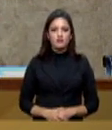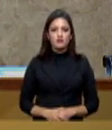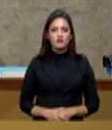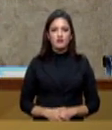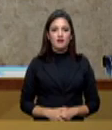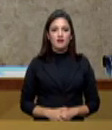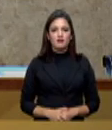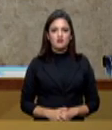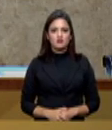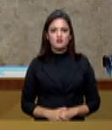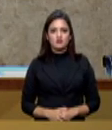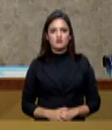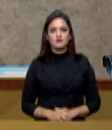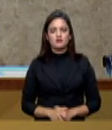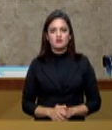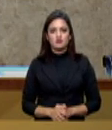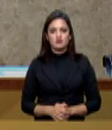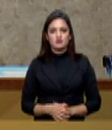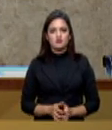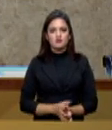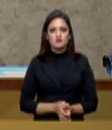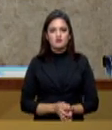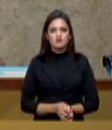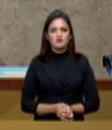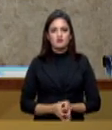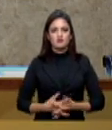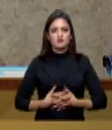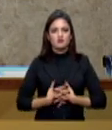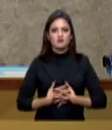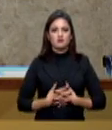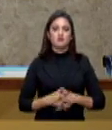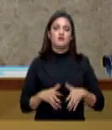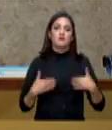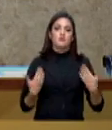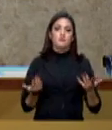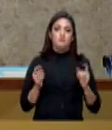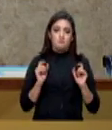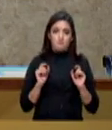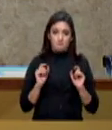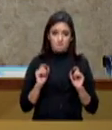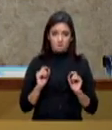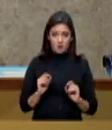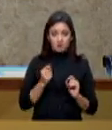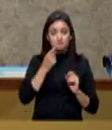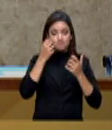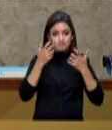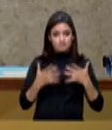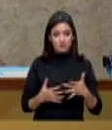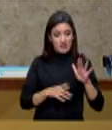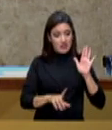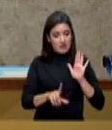eu me coloque objeção e se tiver gente na seguinte maneira a lei